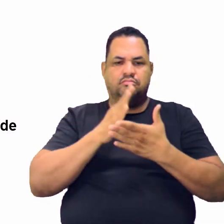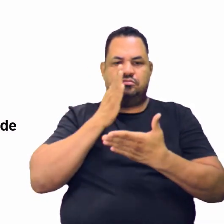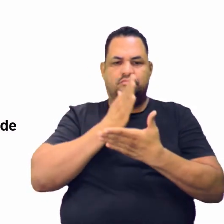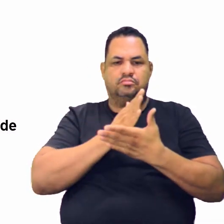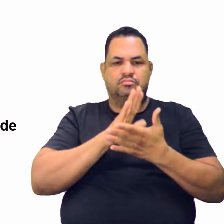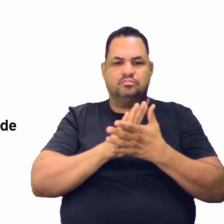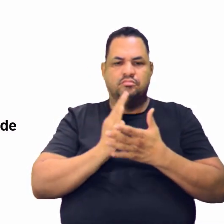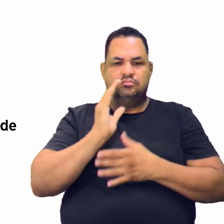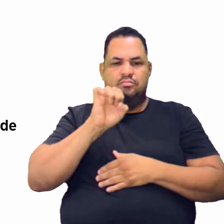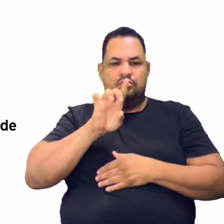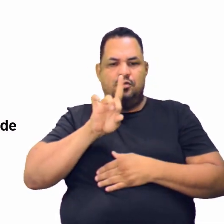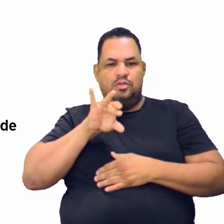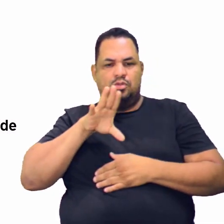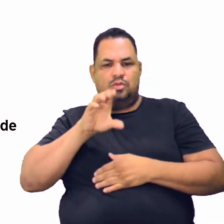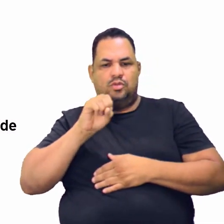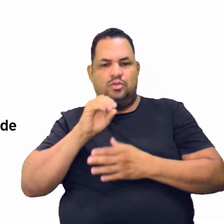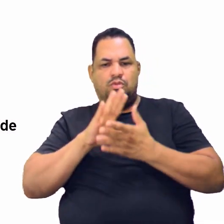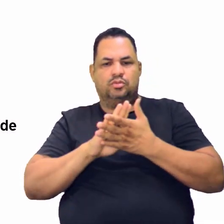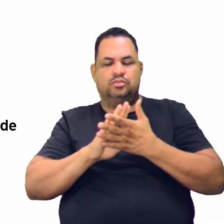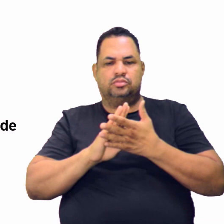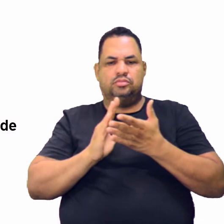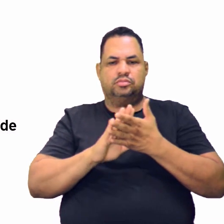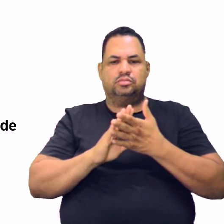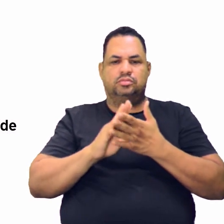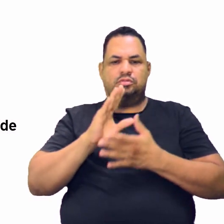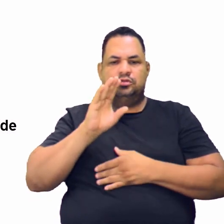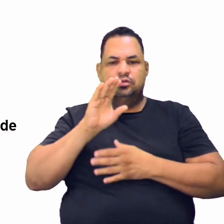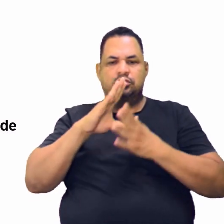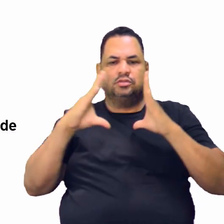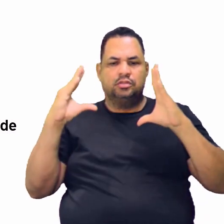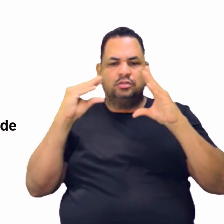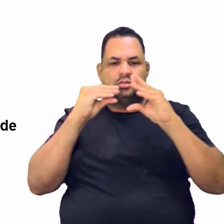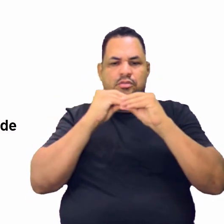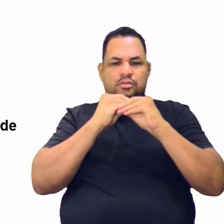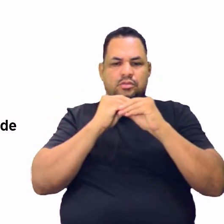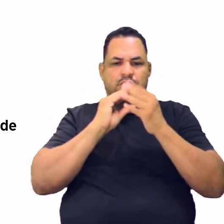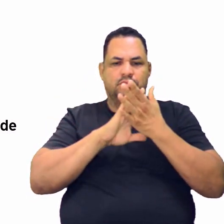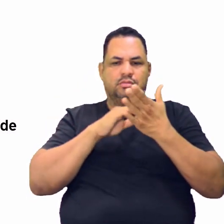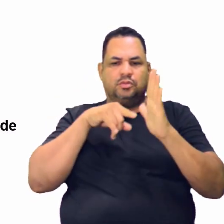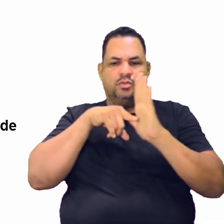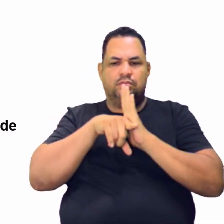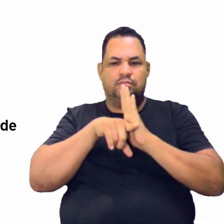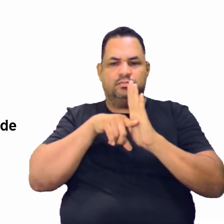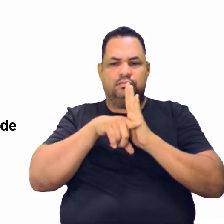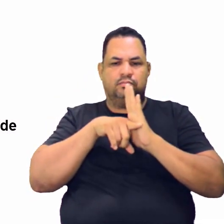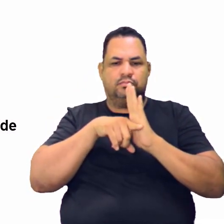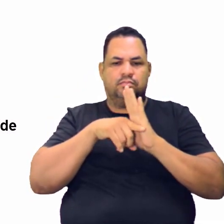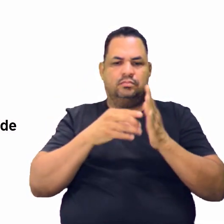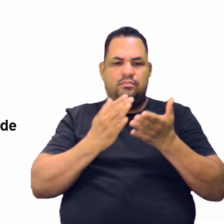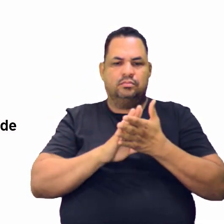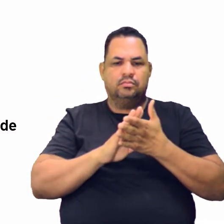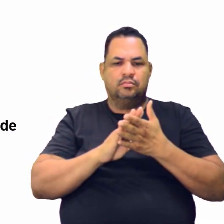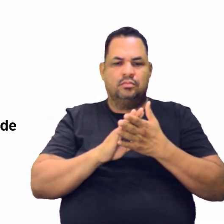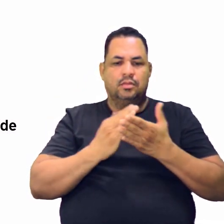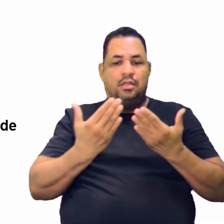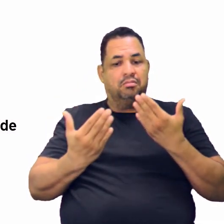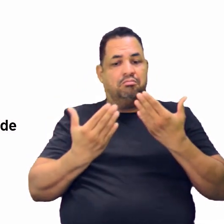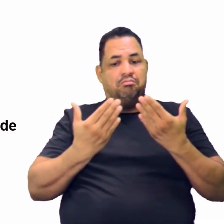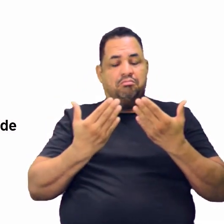do absoluto e do relativo. No absoluto eu tenho um sintético e também o analítico, o